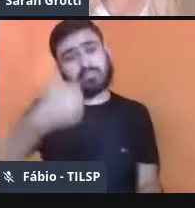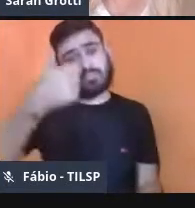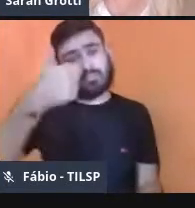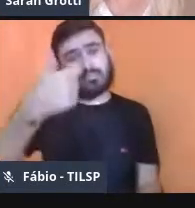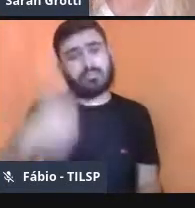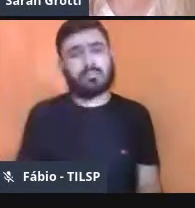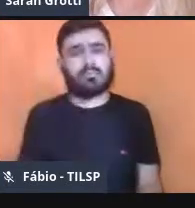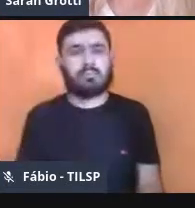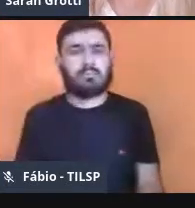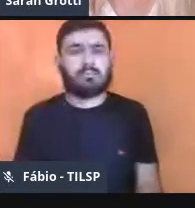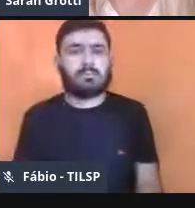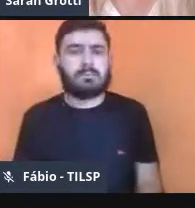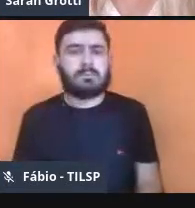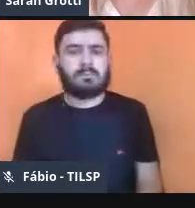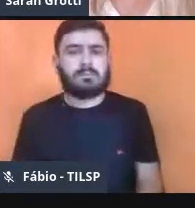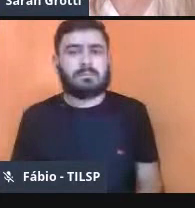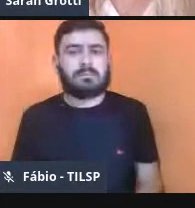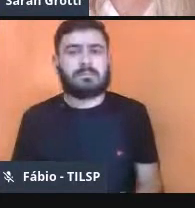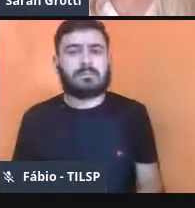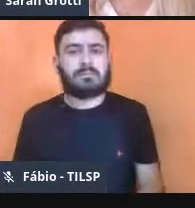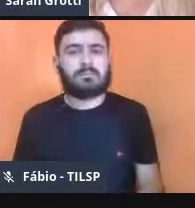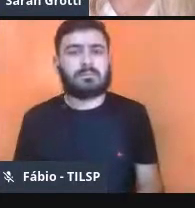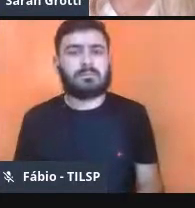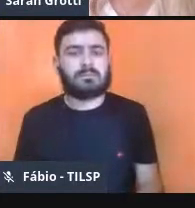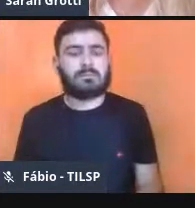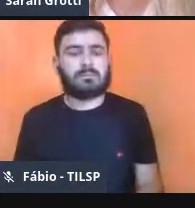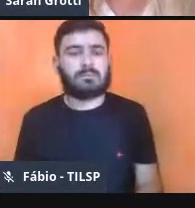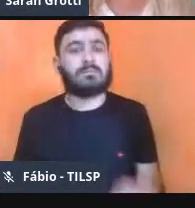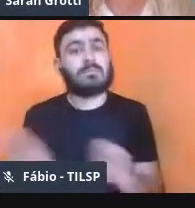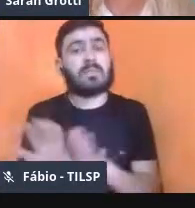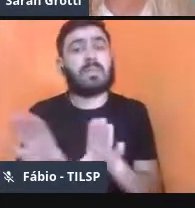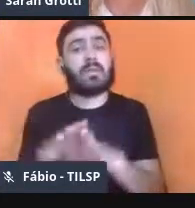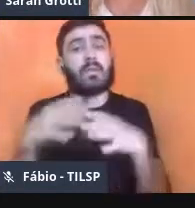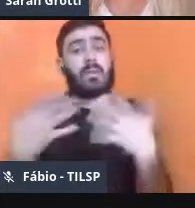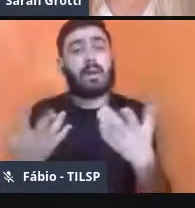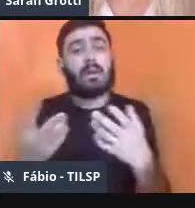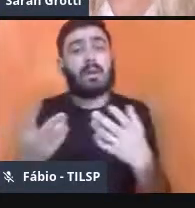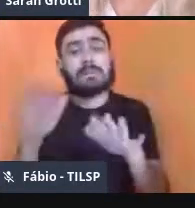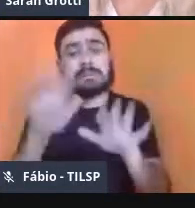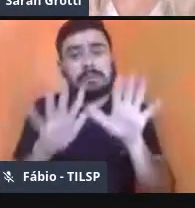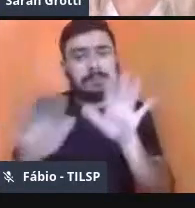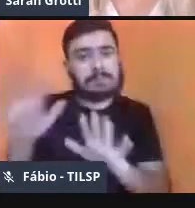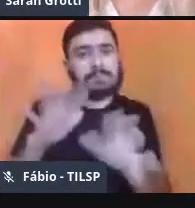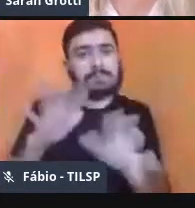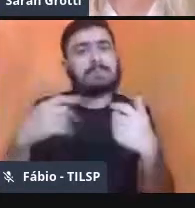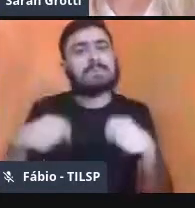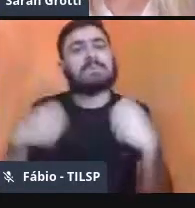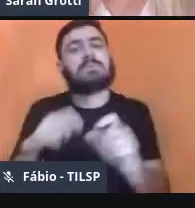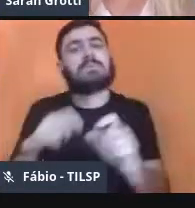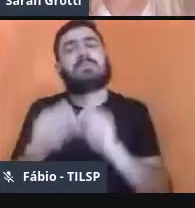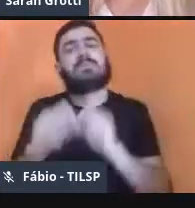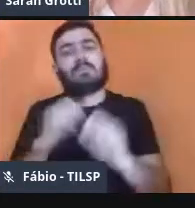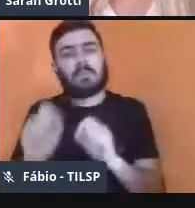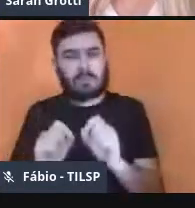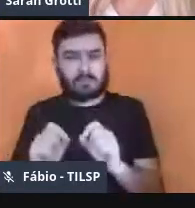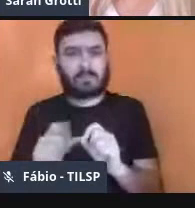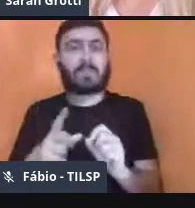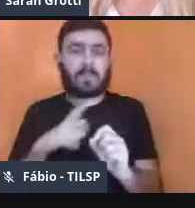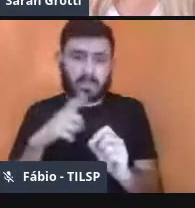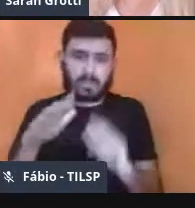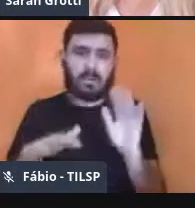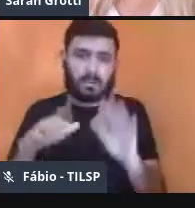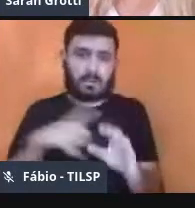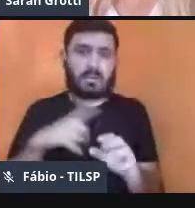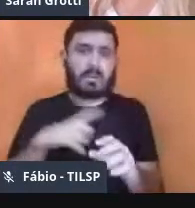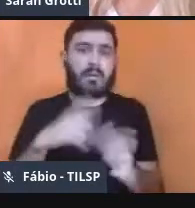Nada mais além disso. Os cuidados que a gente precisa ter, né? O indivíduo vegetariano, ele pode apresentar